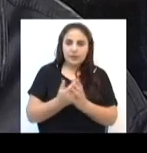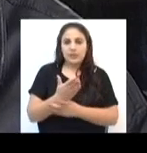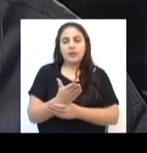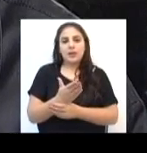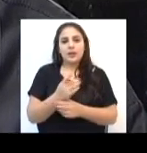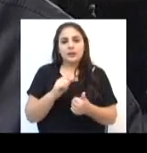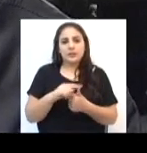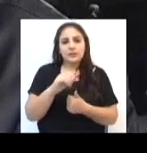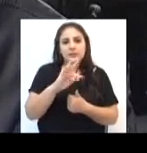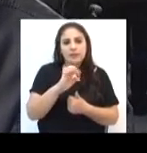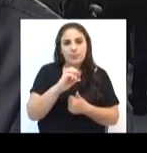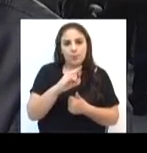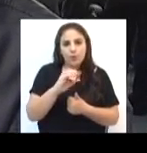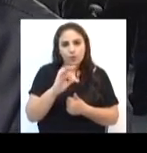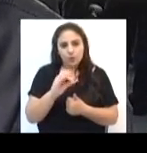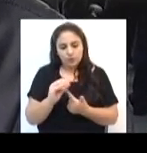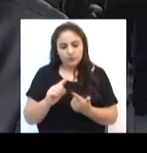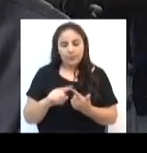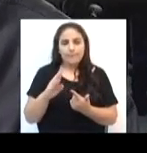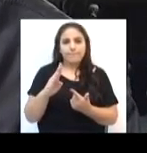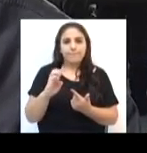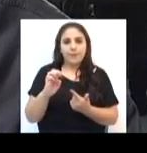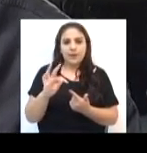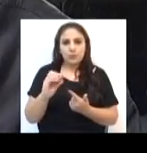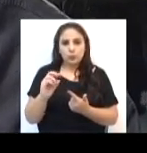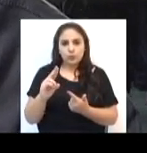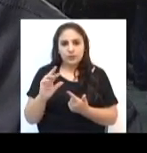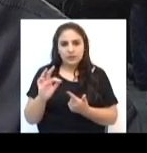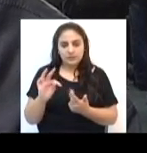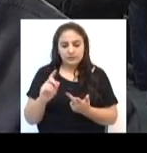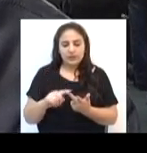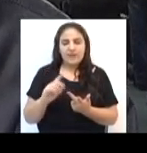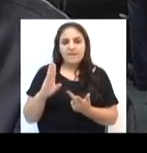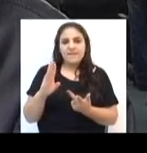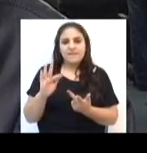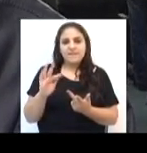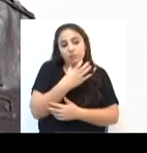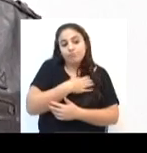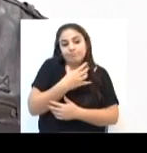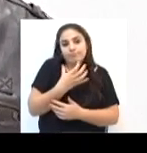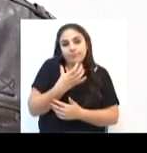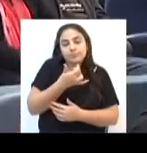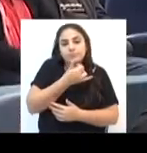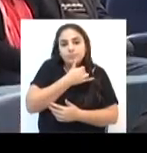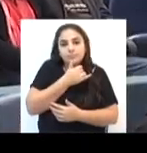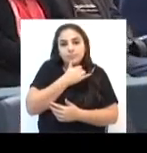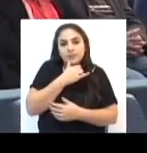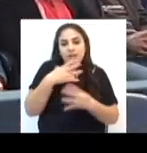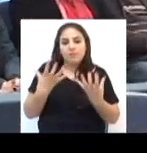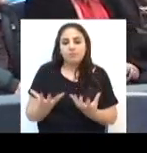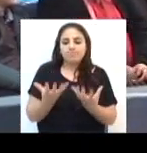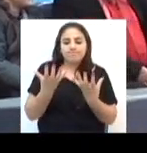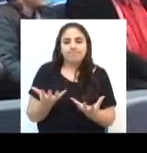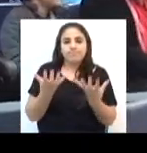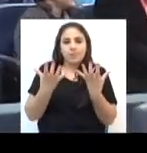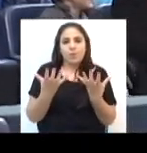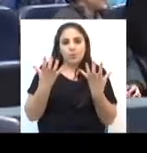o Centro de Assistência Socioeducativo busca a recuperação dos jovens infratores. Para ela,